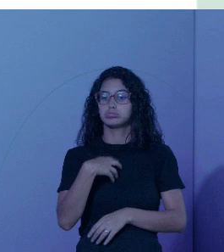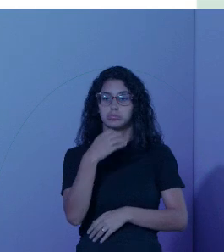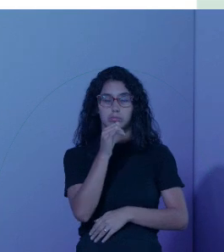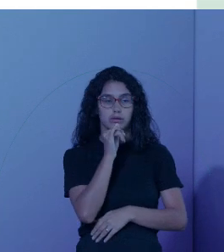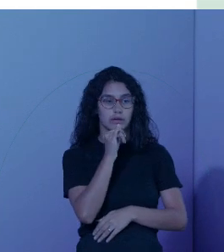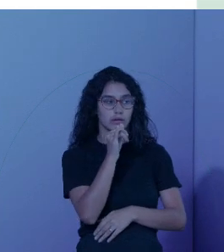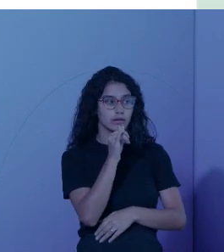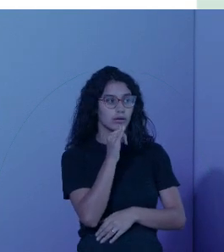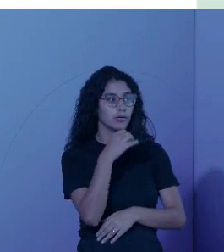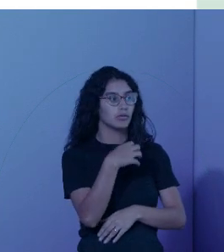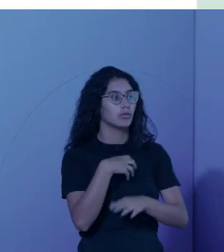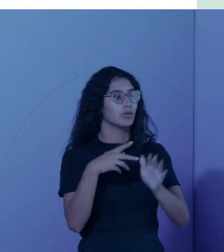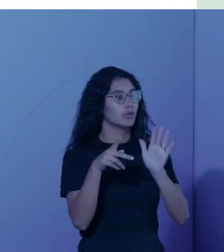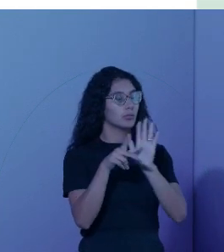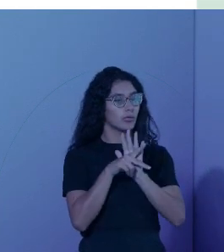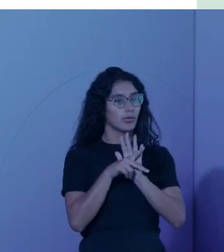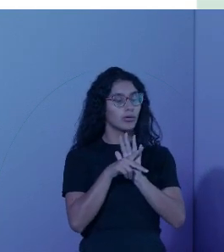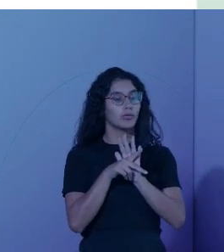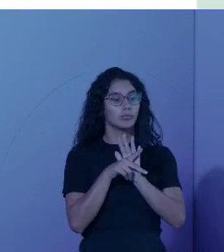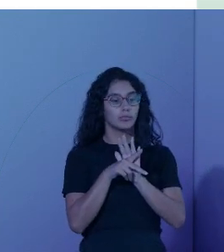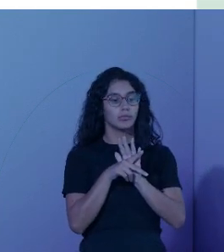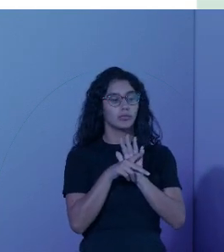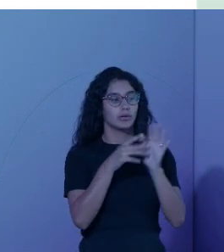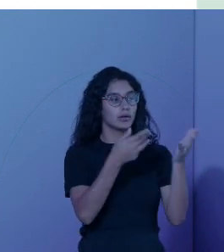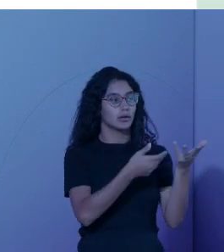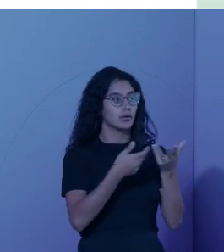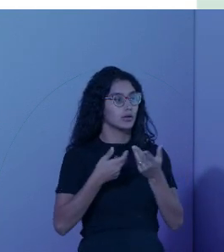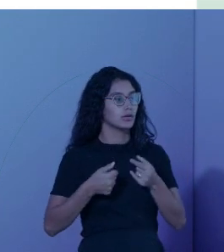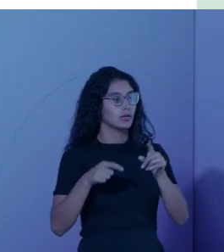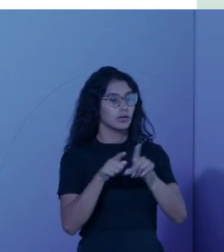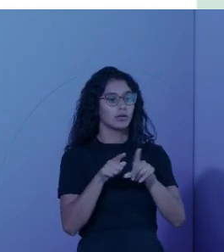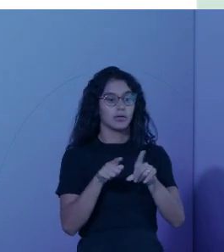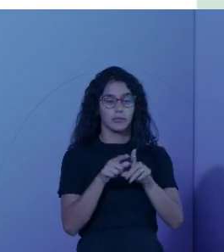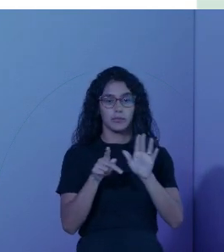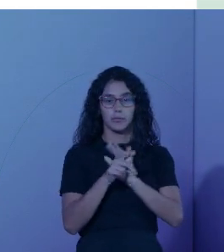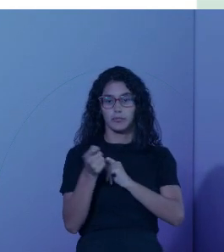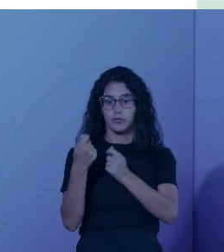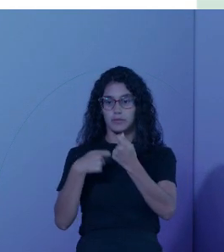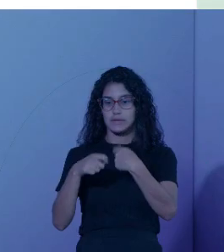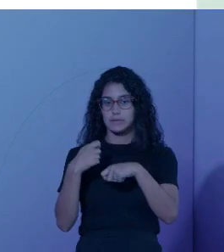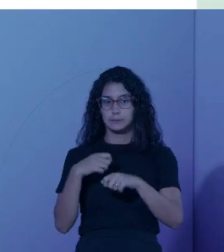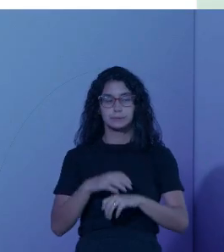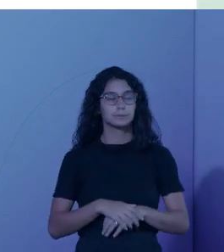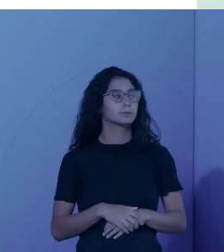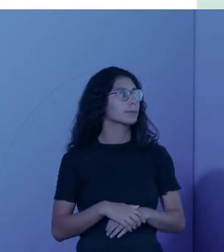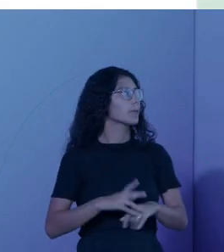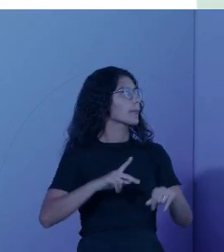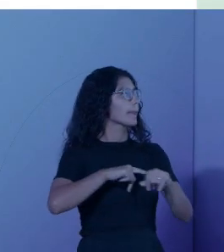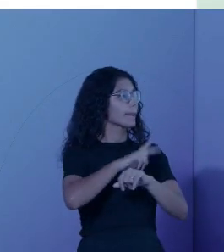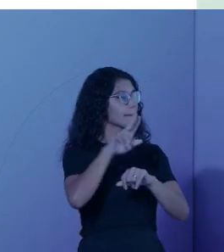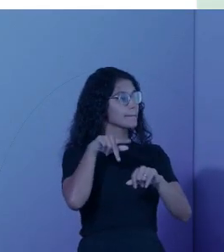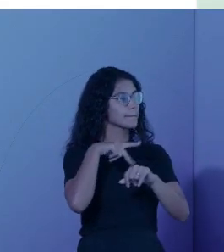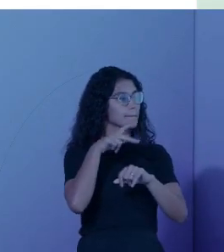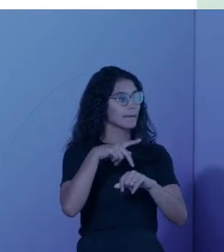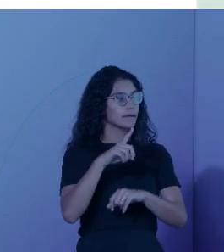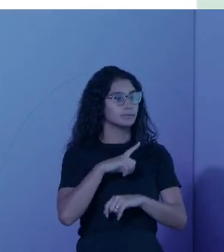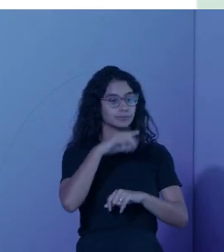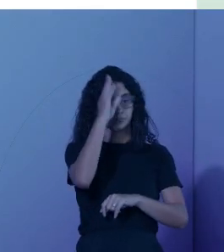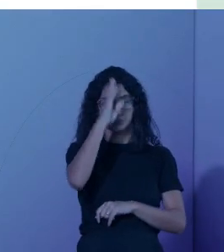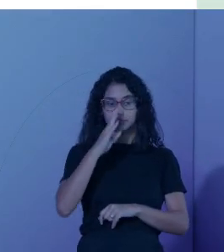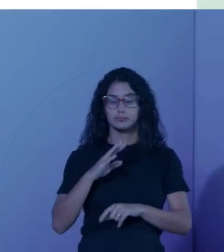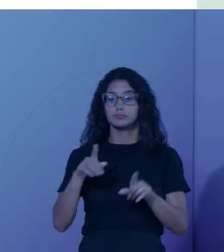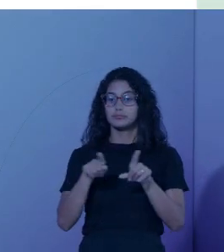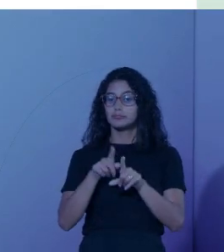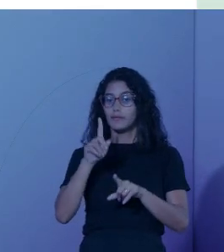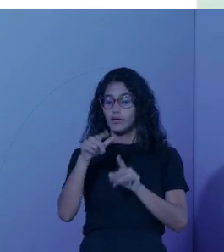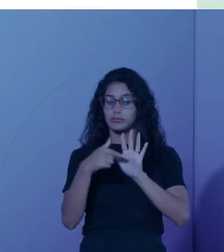exemplo, comodidade posológica e vias de administração. No país, o Brasil